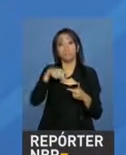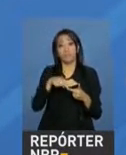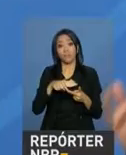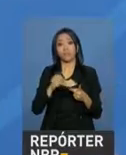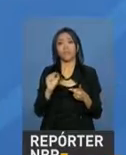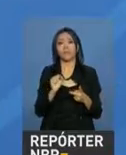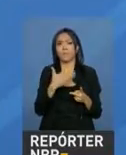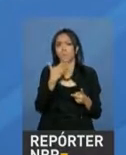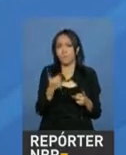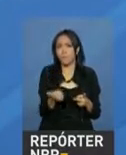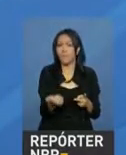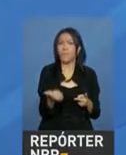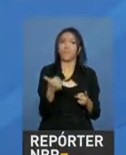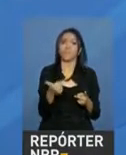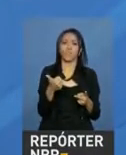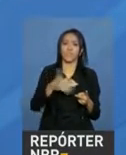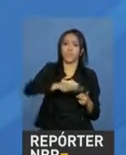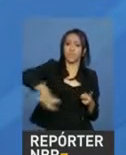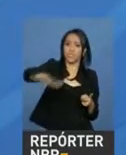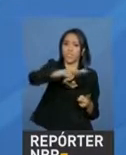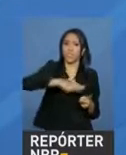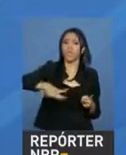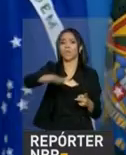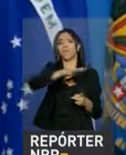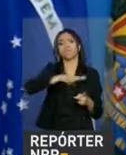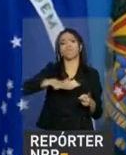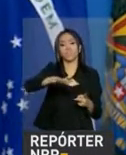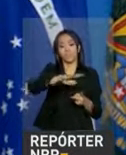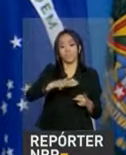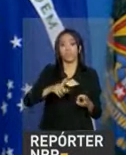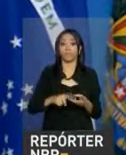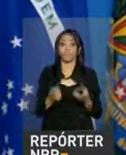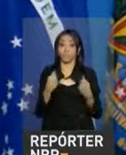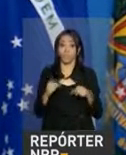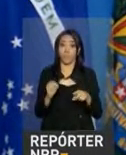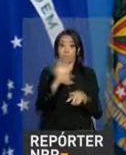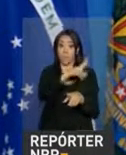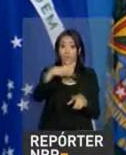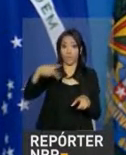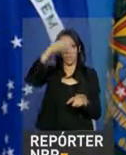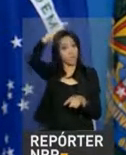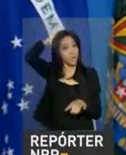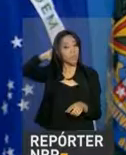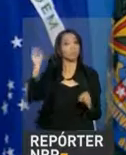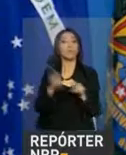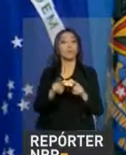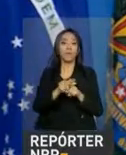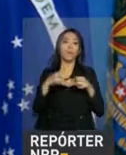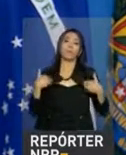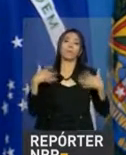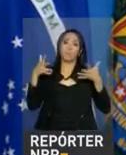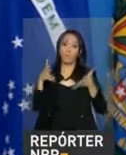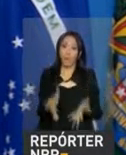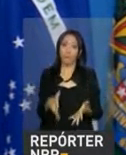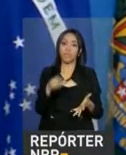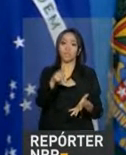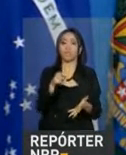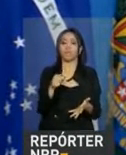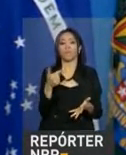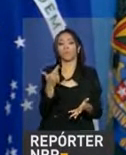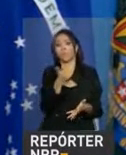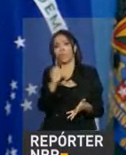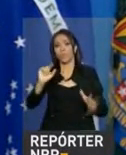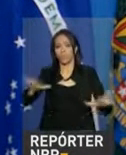com as revendas que passa a ter maior atividade o presidente michel temer também participou do lançamento do refratário ele